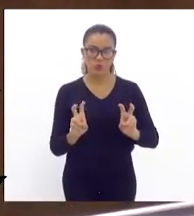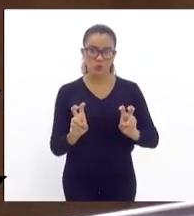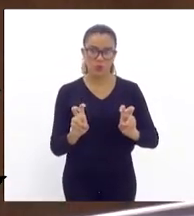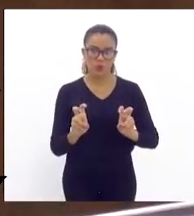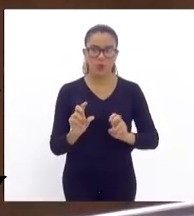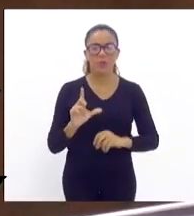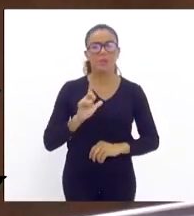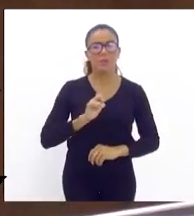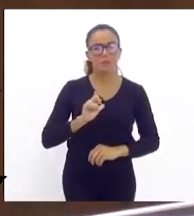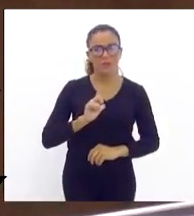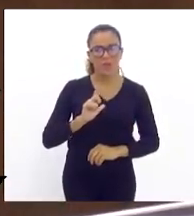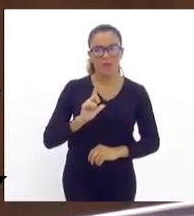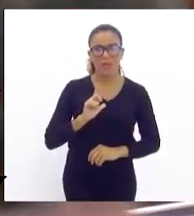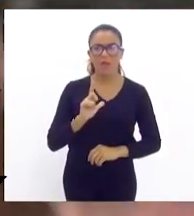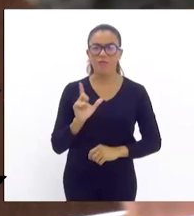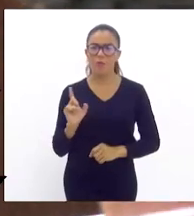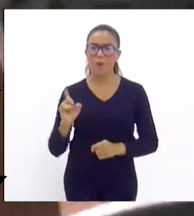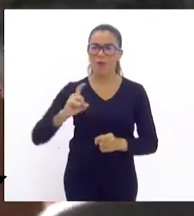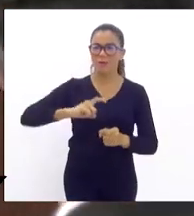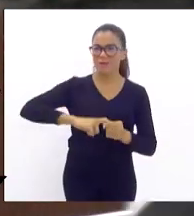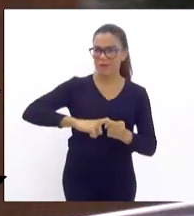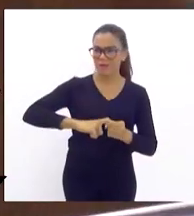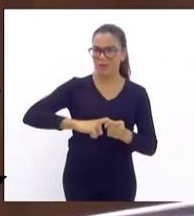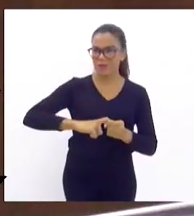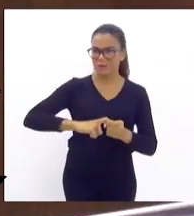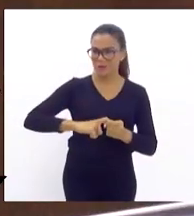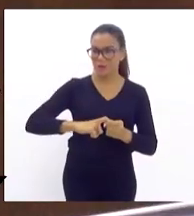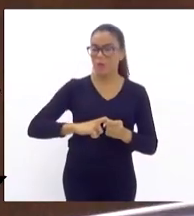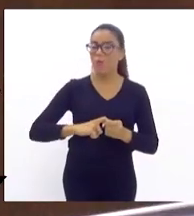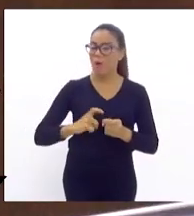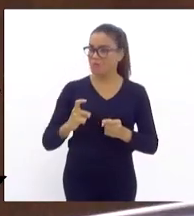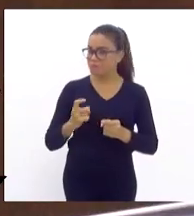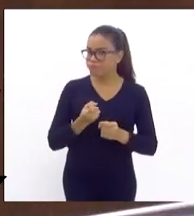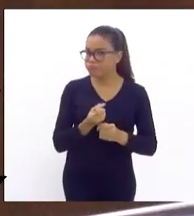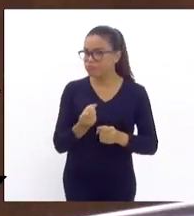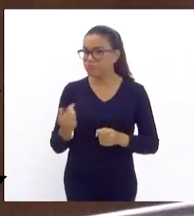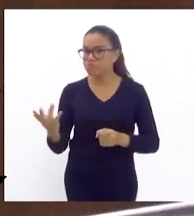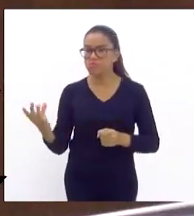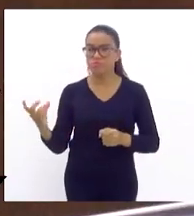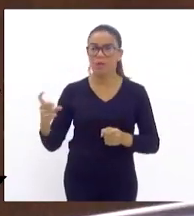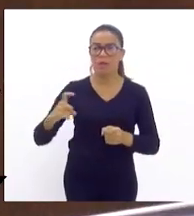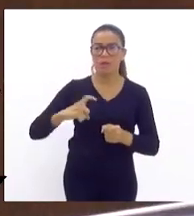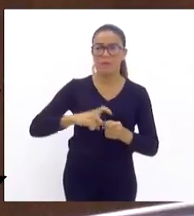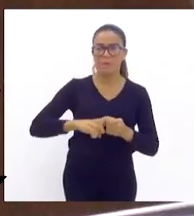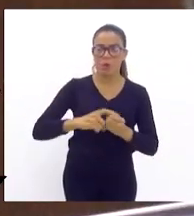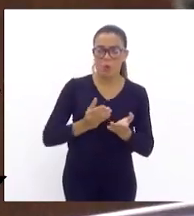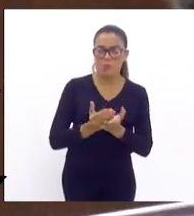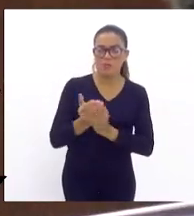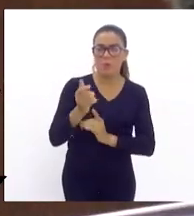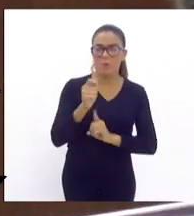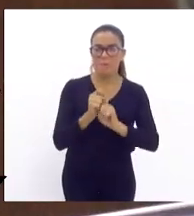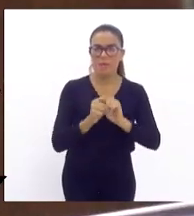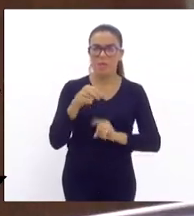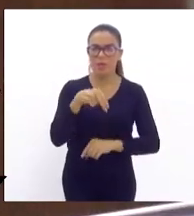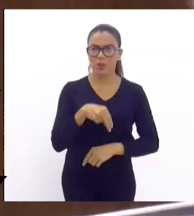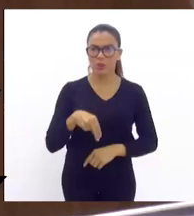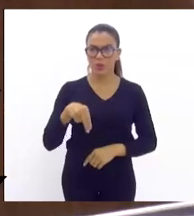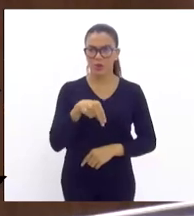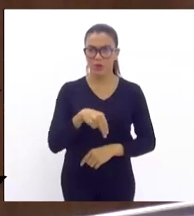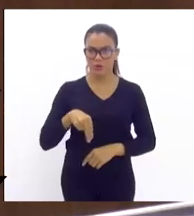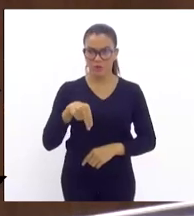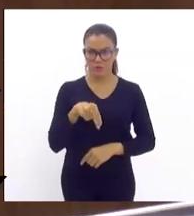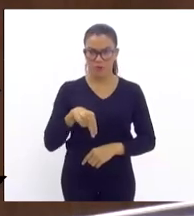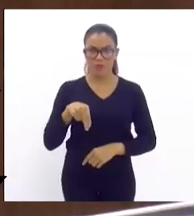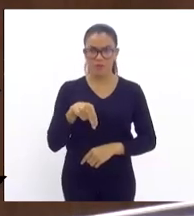tivemos uma evolução, vamos dizer assim, uma grande demanda a partir de novembro, né, quando